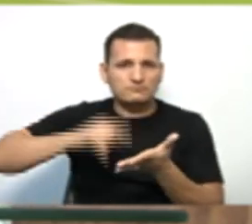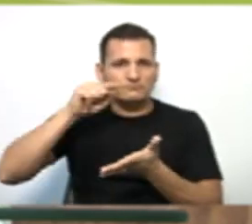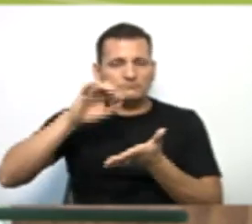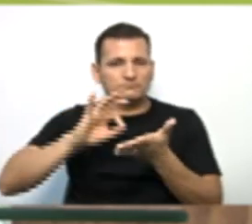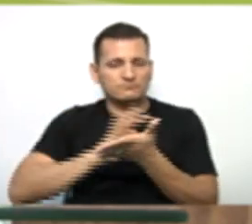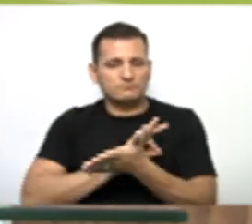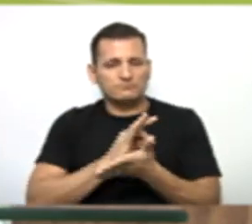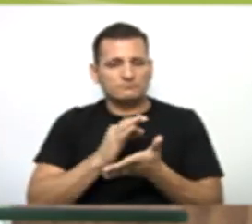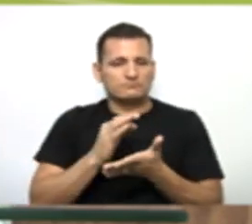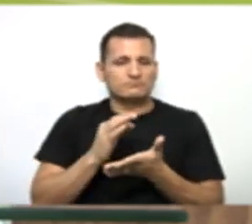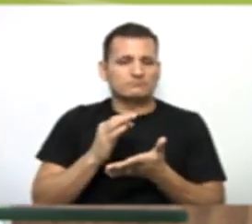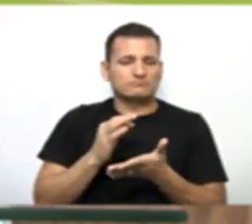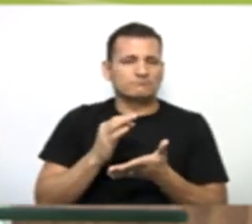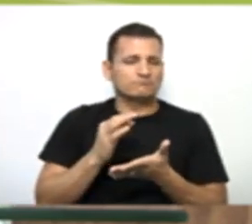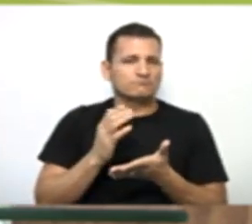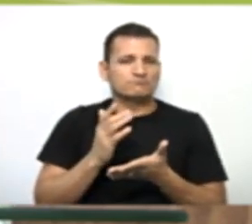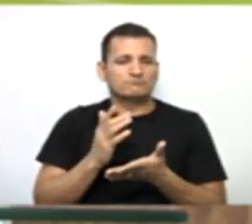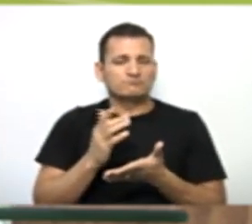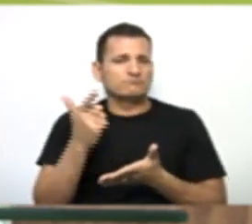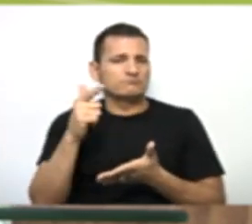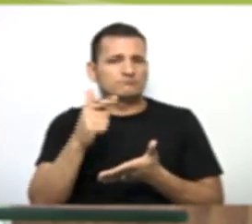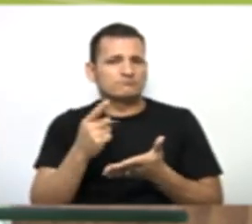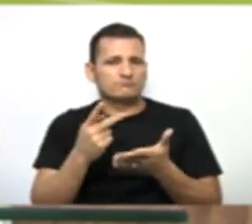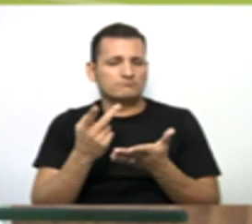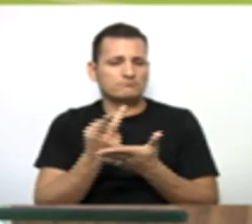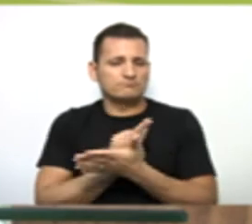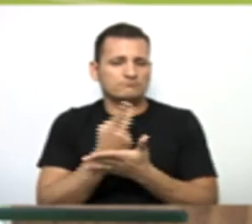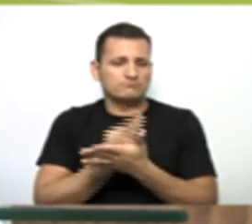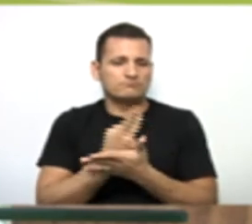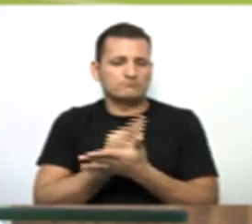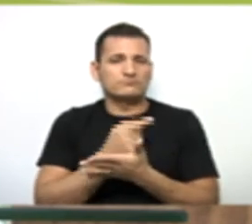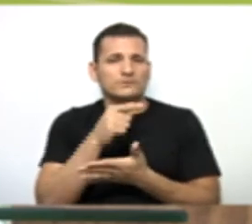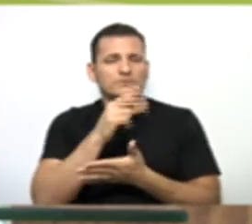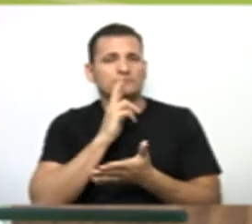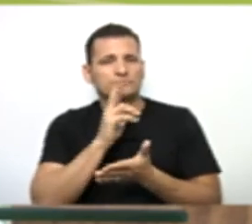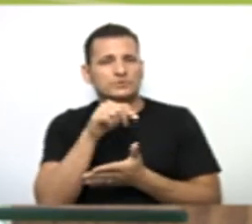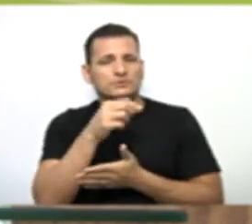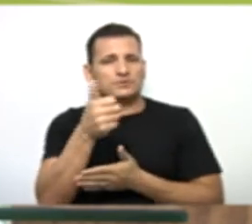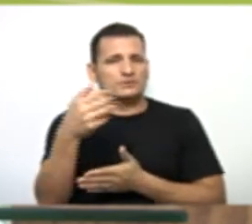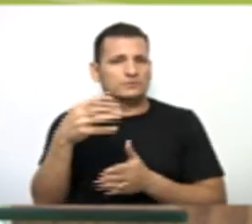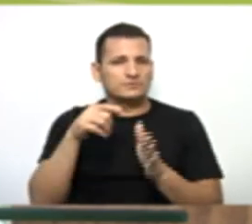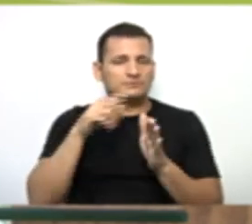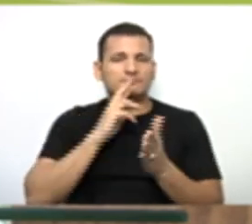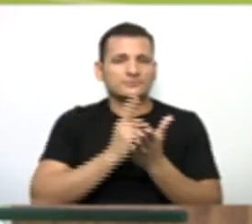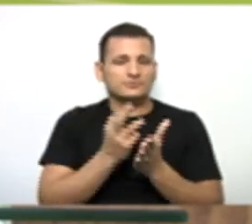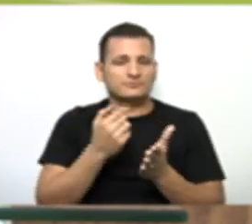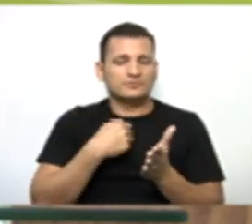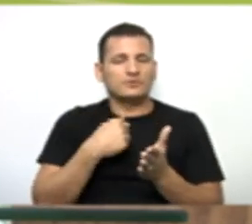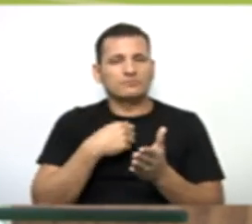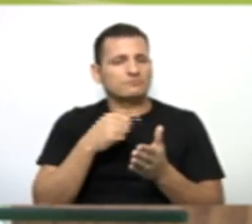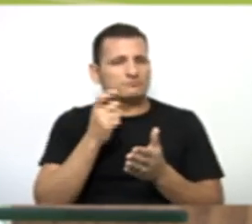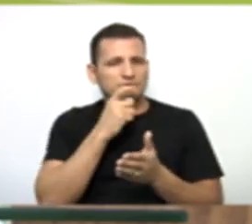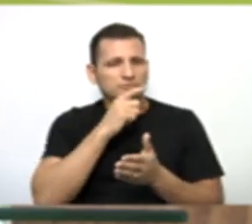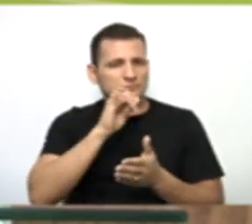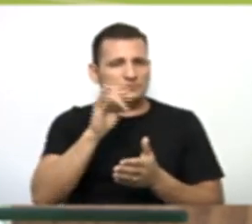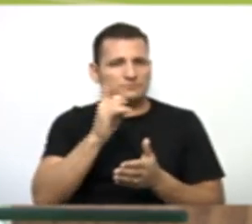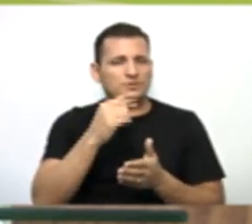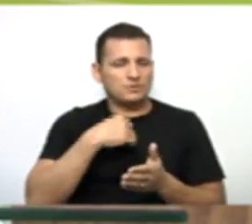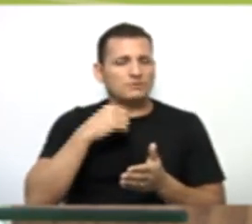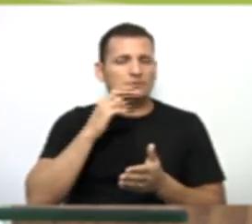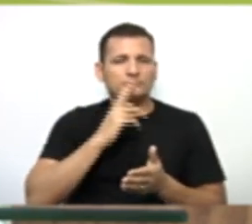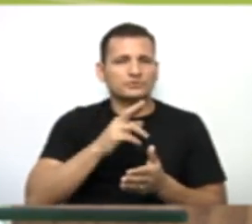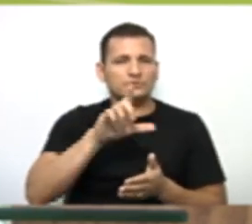para não incorrer naquele erro. Como a primeira vez que eu respondi essa questão 14, eu respondi Lulu. Não vou mentir para vocês, eu respondi